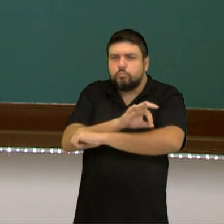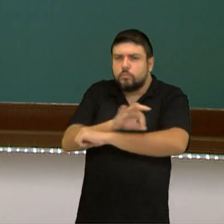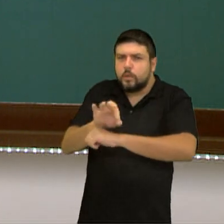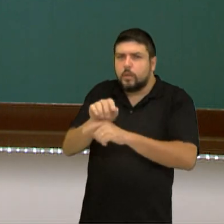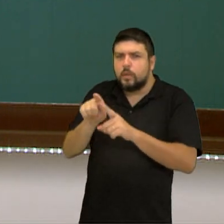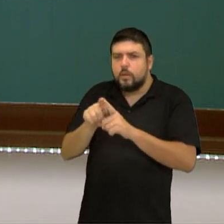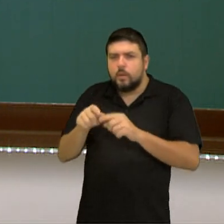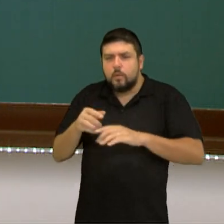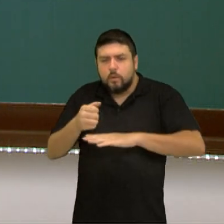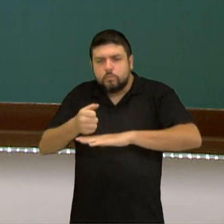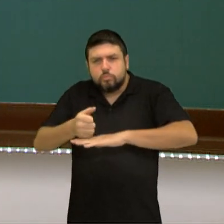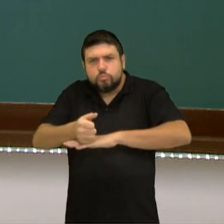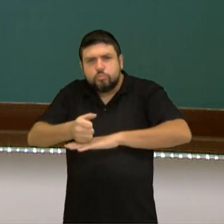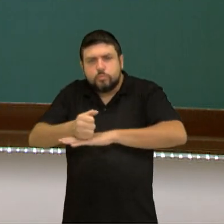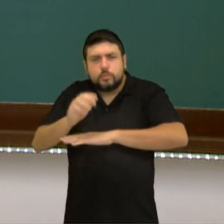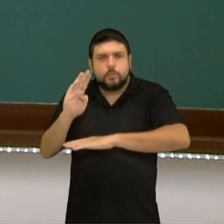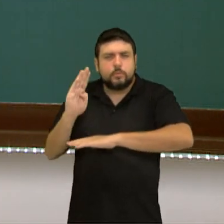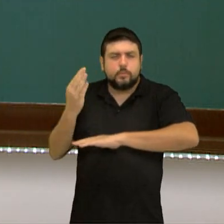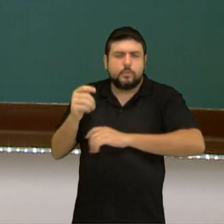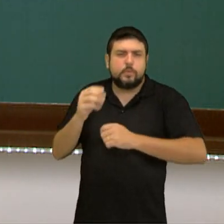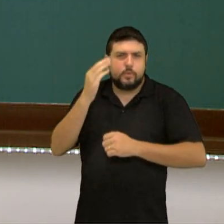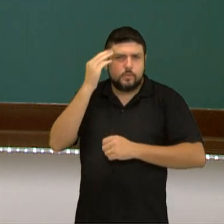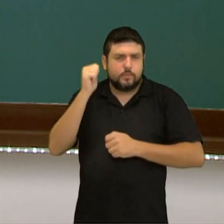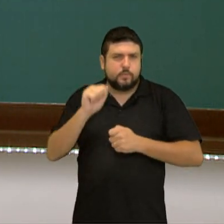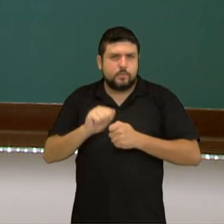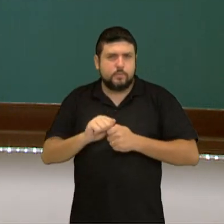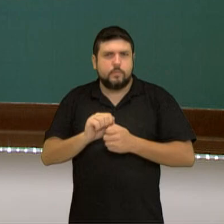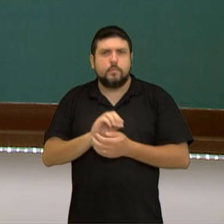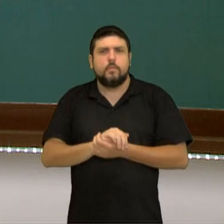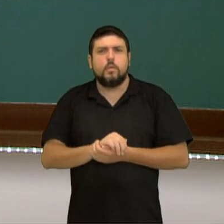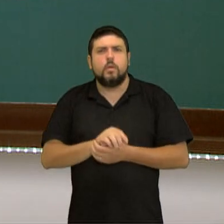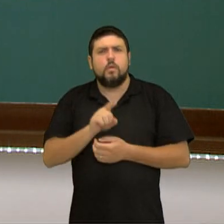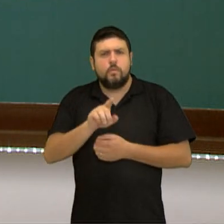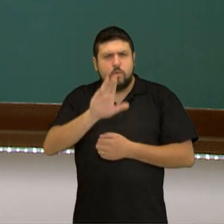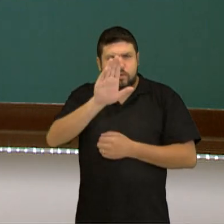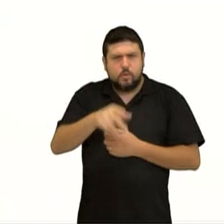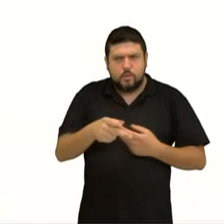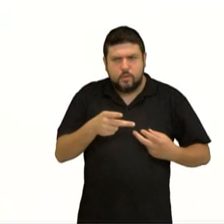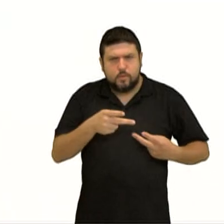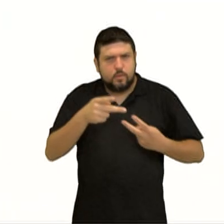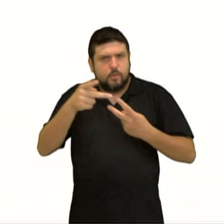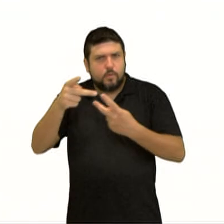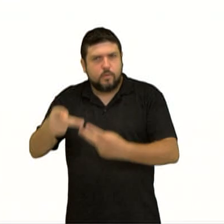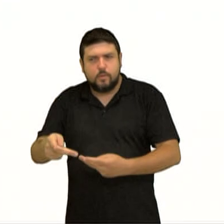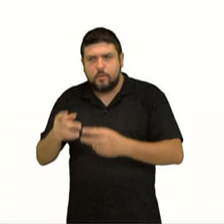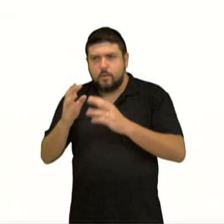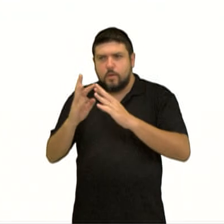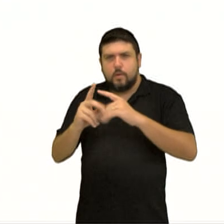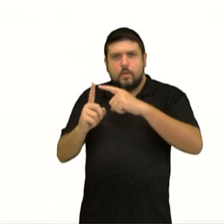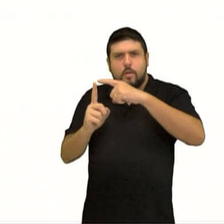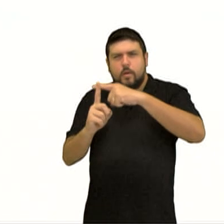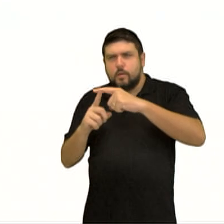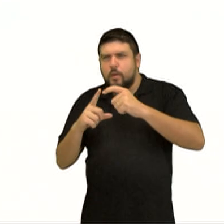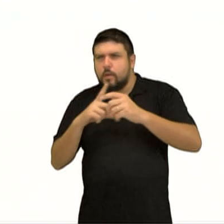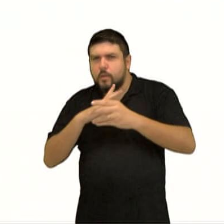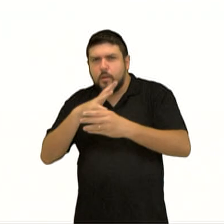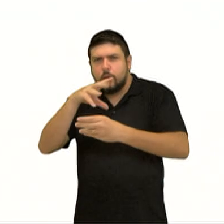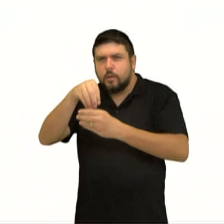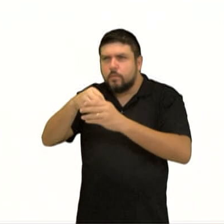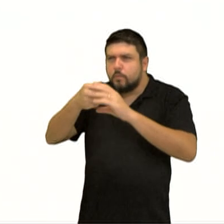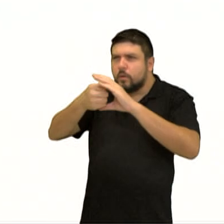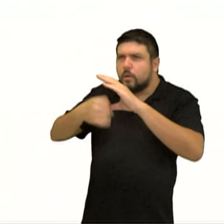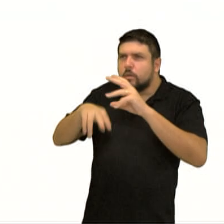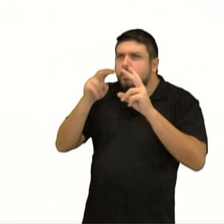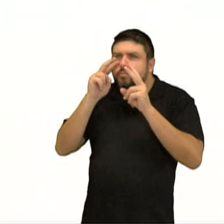seguintes questões no seu caderno. Você já visitou ou conhece alguma igreja que carrega estas características que nós